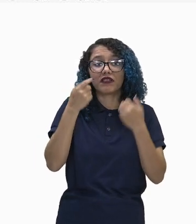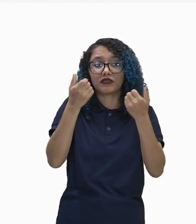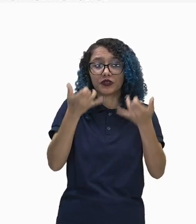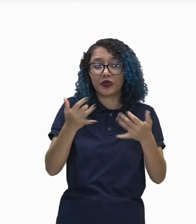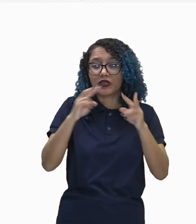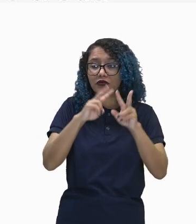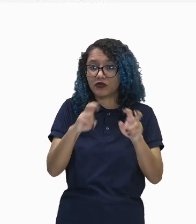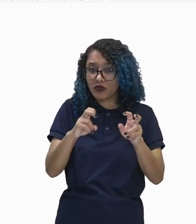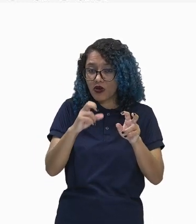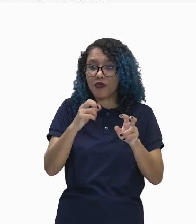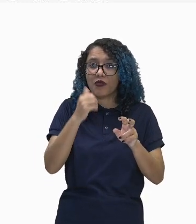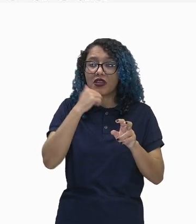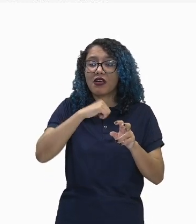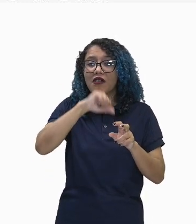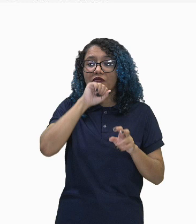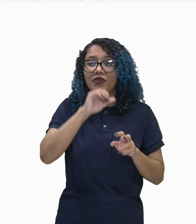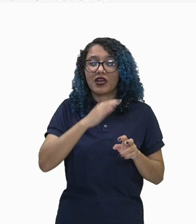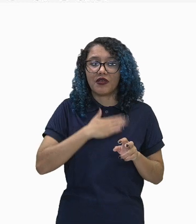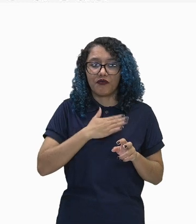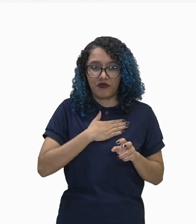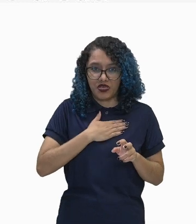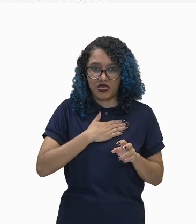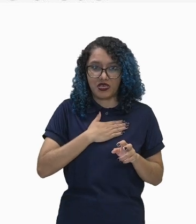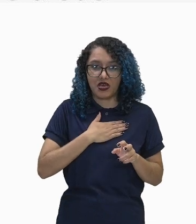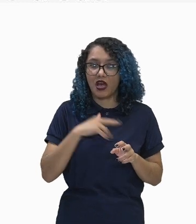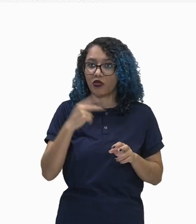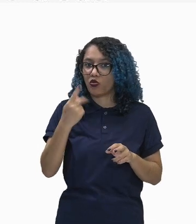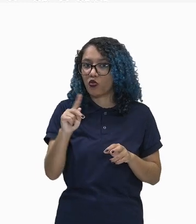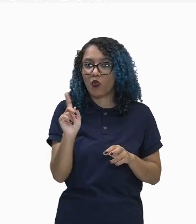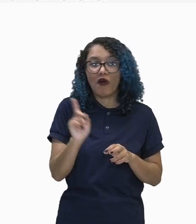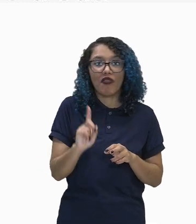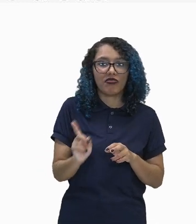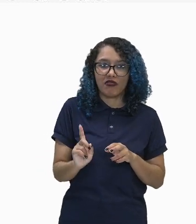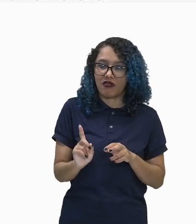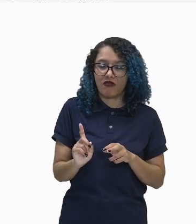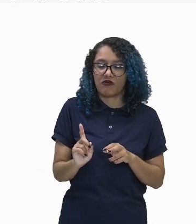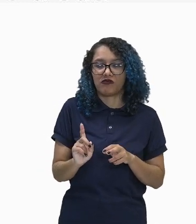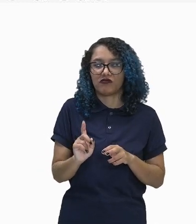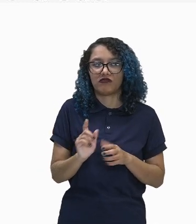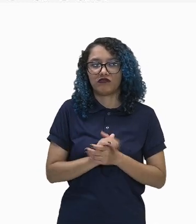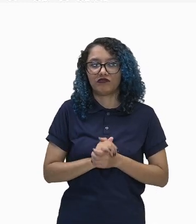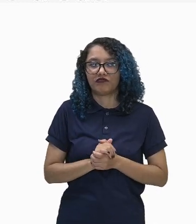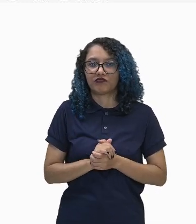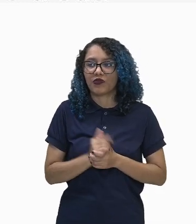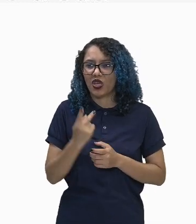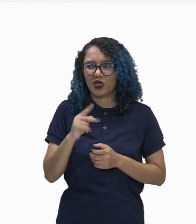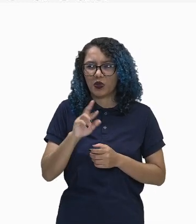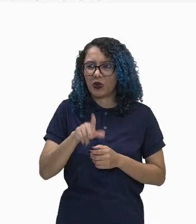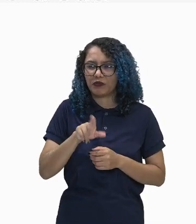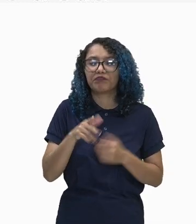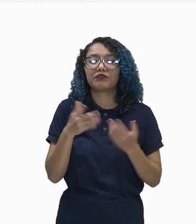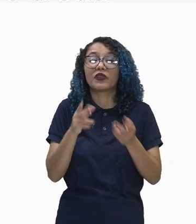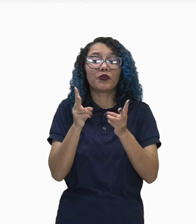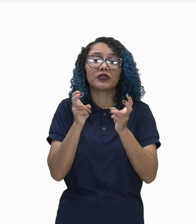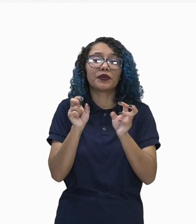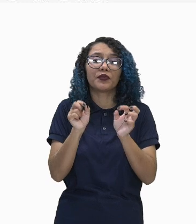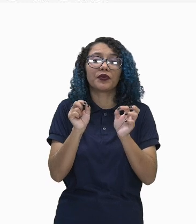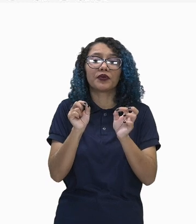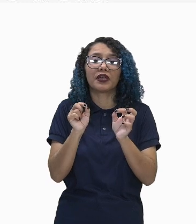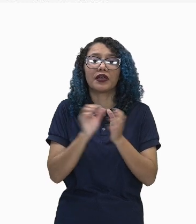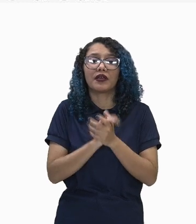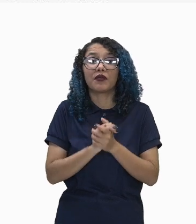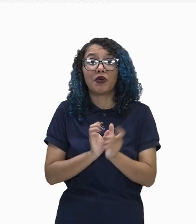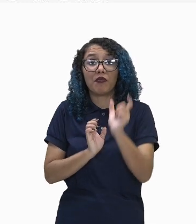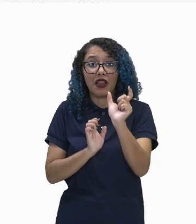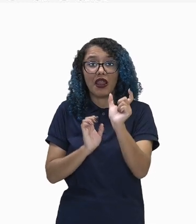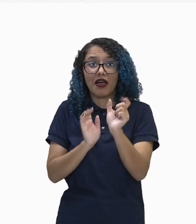sobre... Estava falando sobre a minha mãe e não sobre a sua mãe. Então, você percebe que foi omitida uma